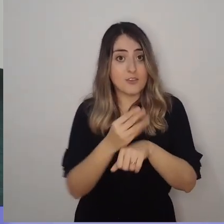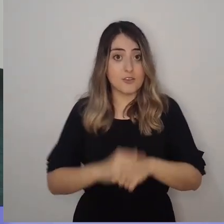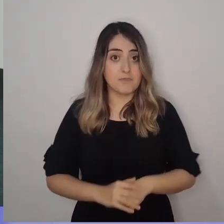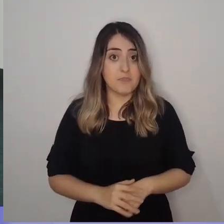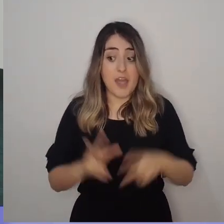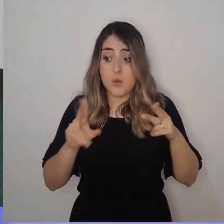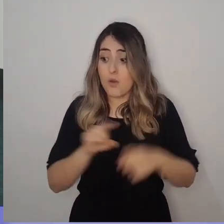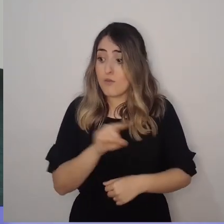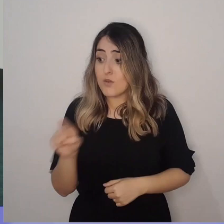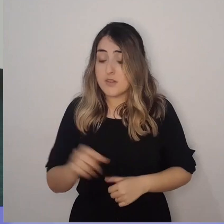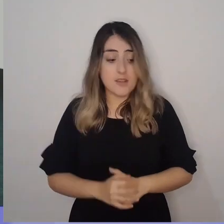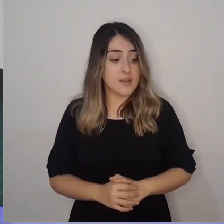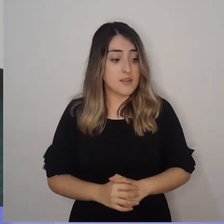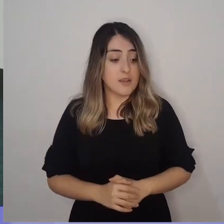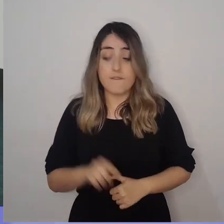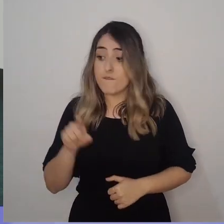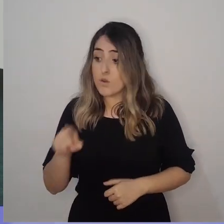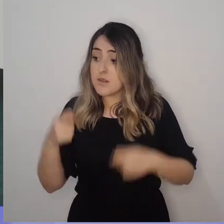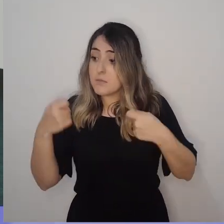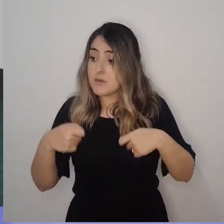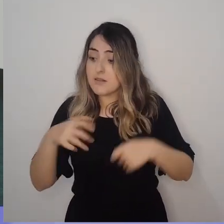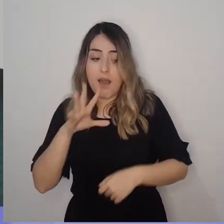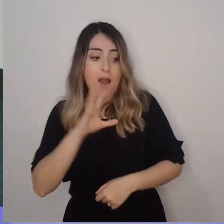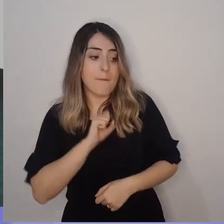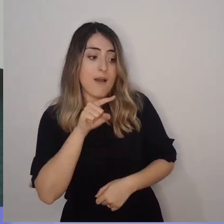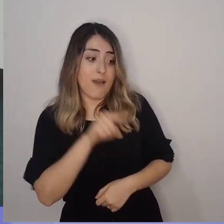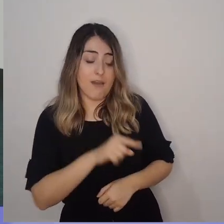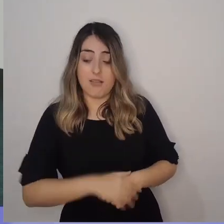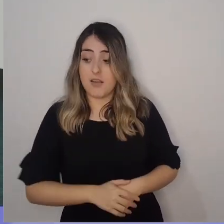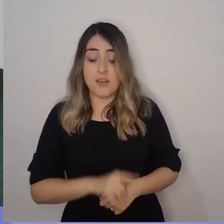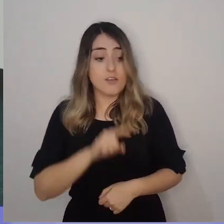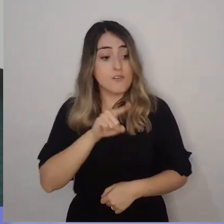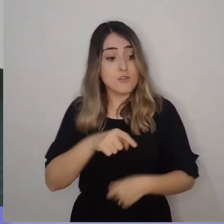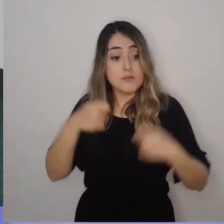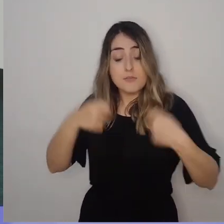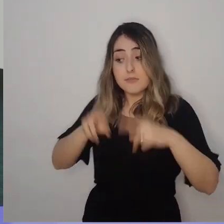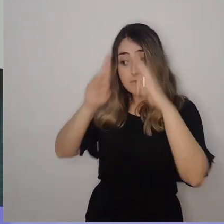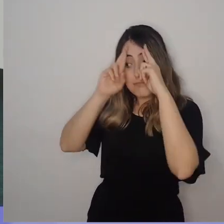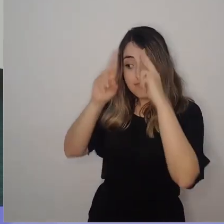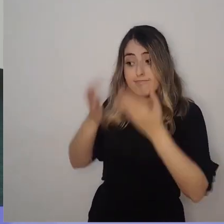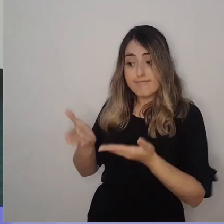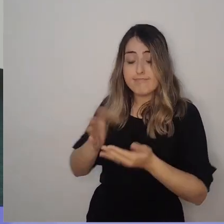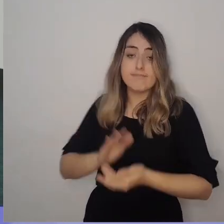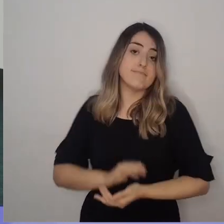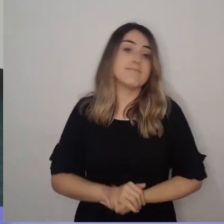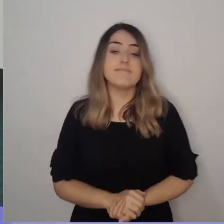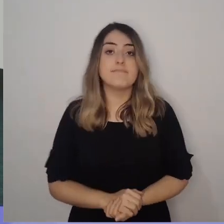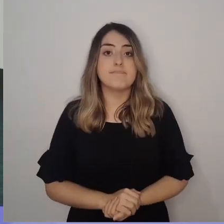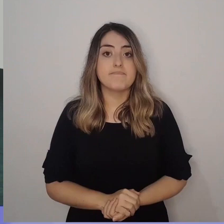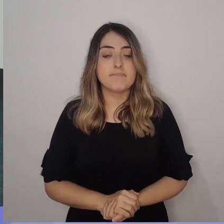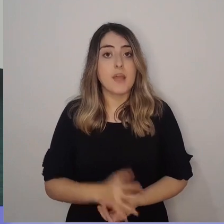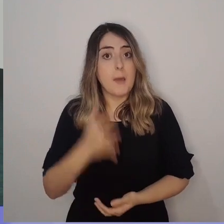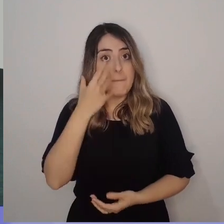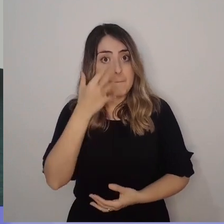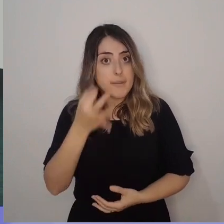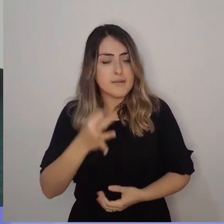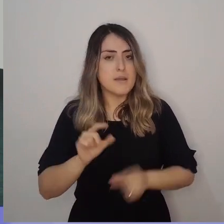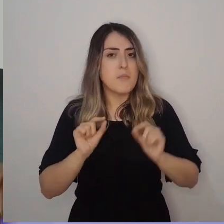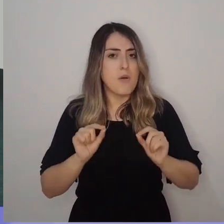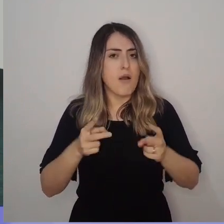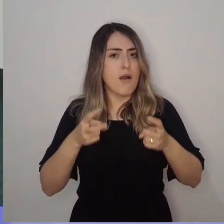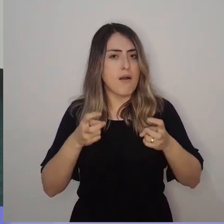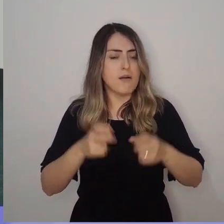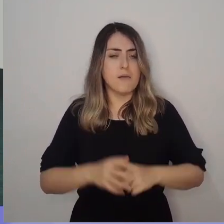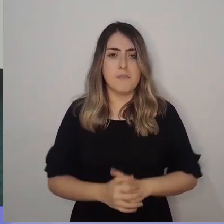que cada um ame a própria esposa como a si mesmo, e que a esposa respeite ao seu marido. Note